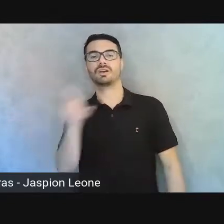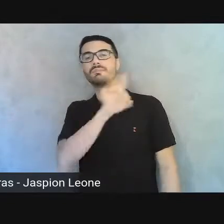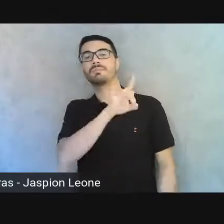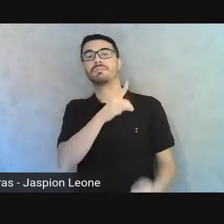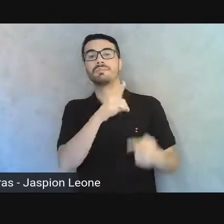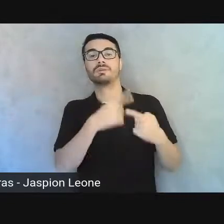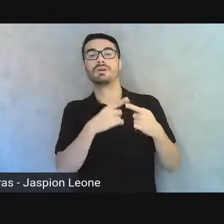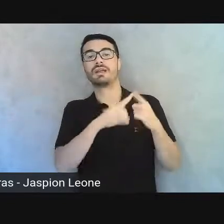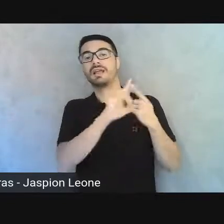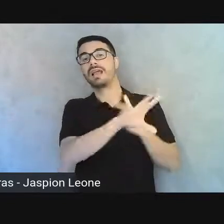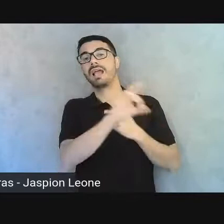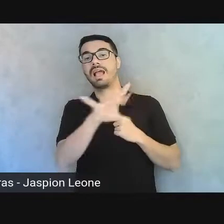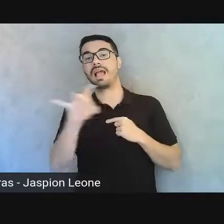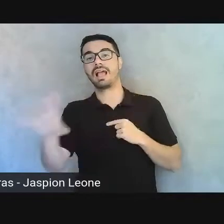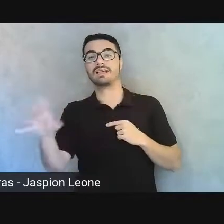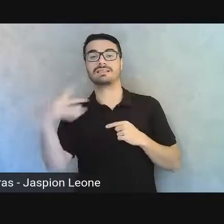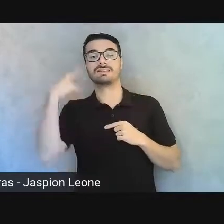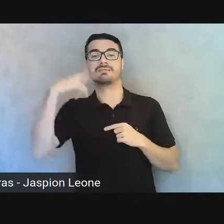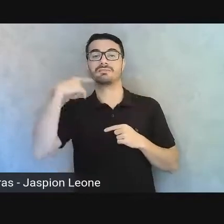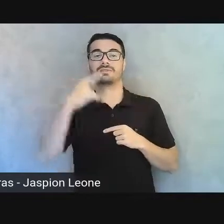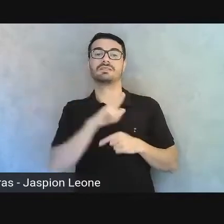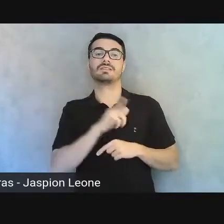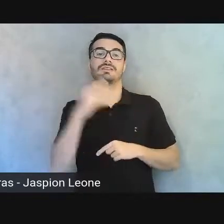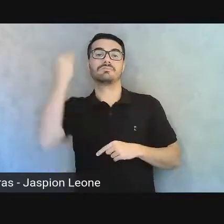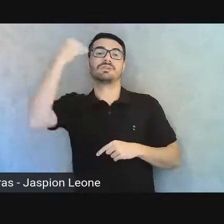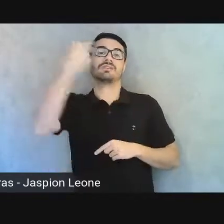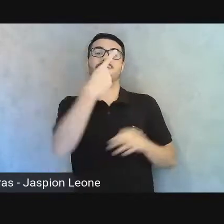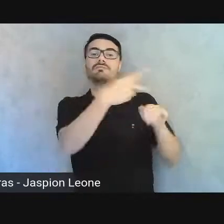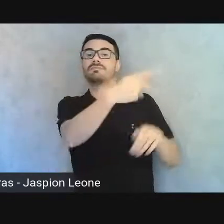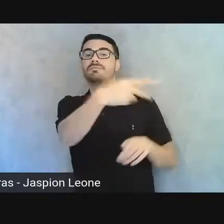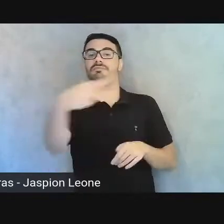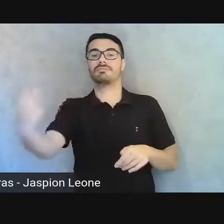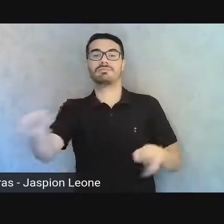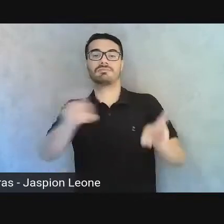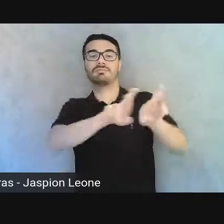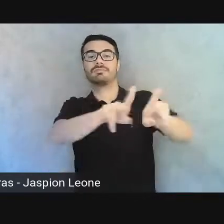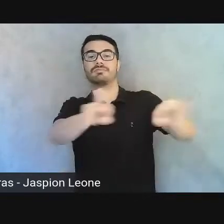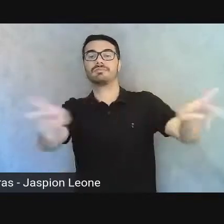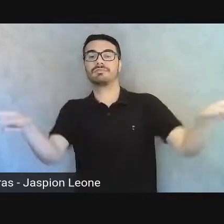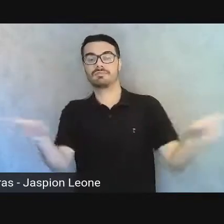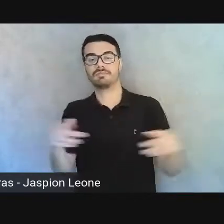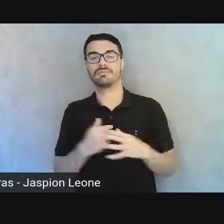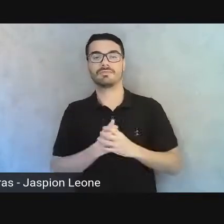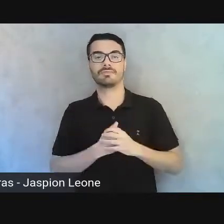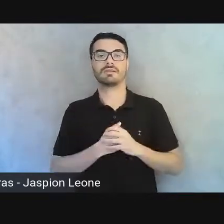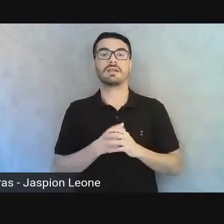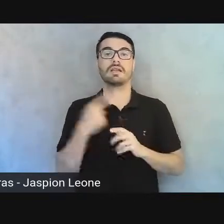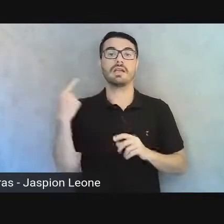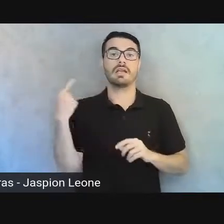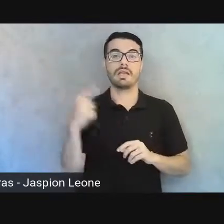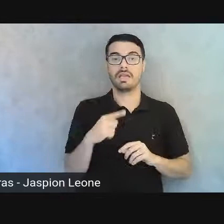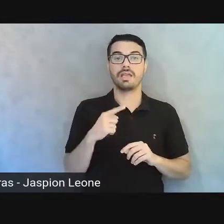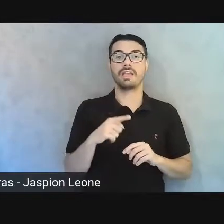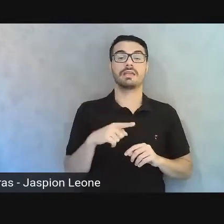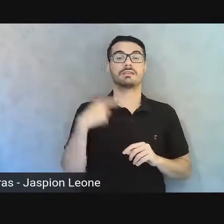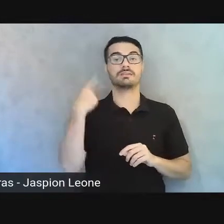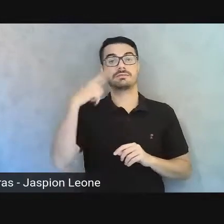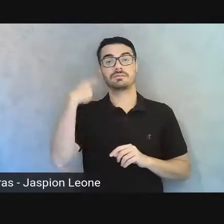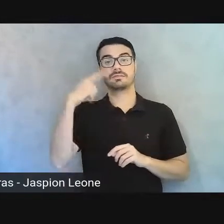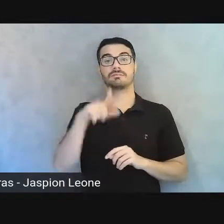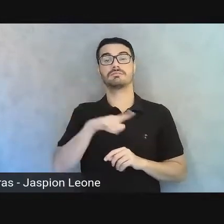sua bagagem também, e a percepção que esses parlamentares têm do seu